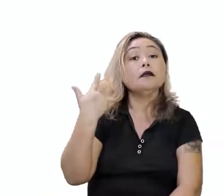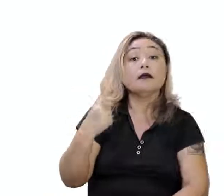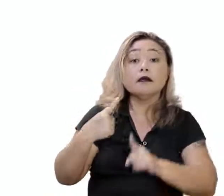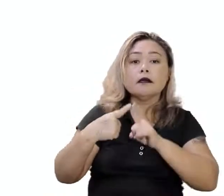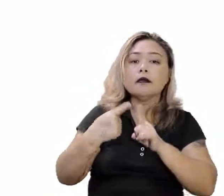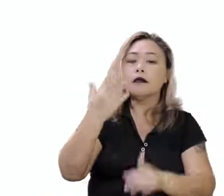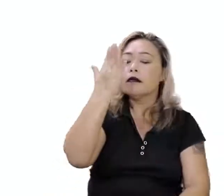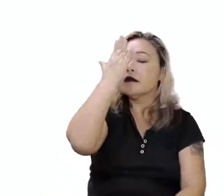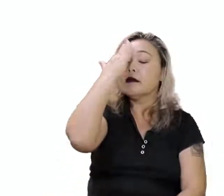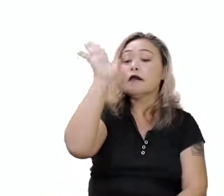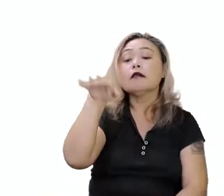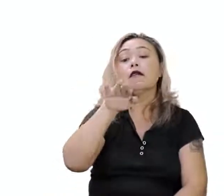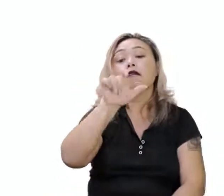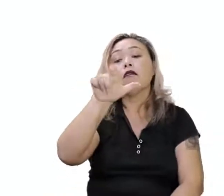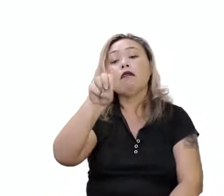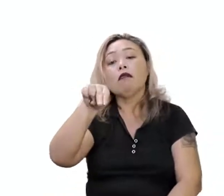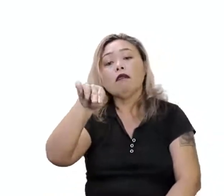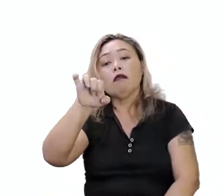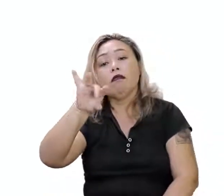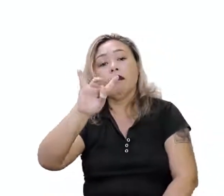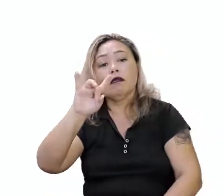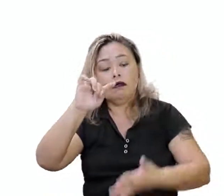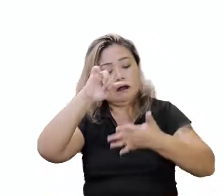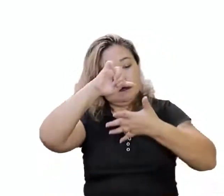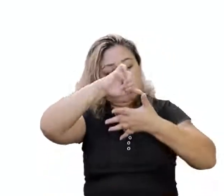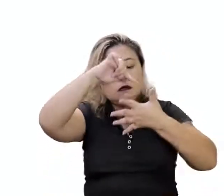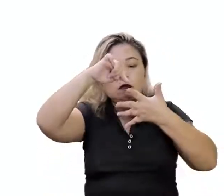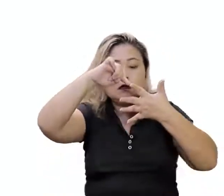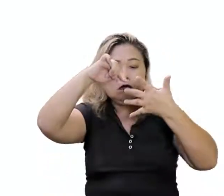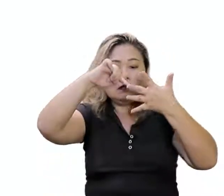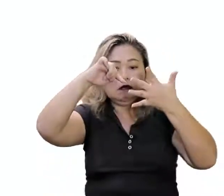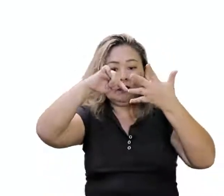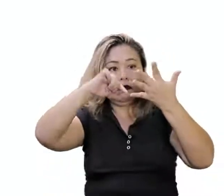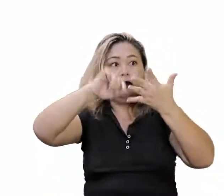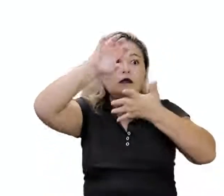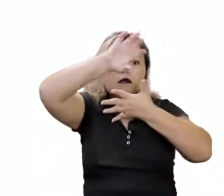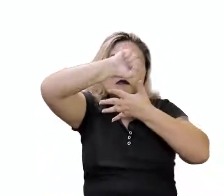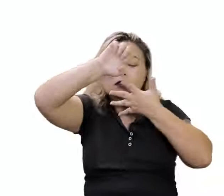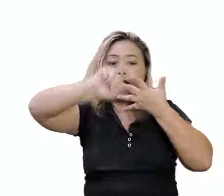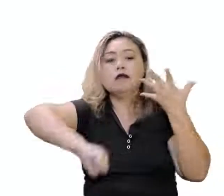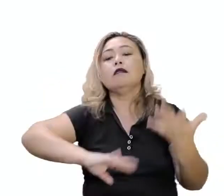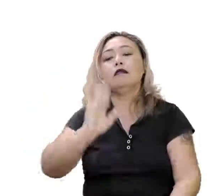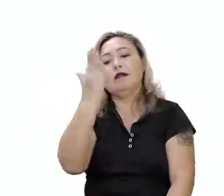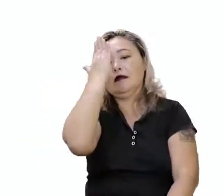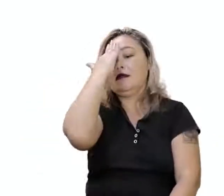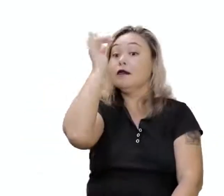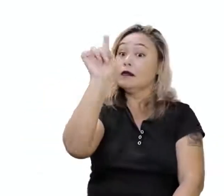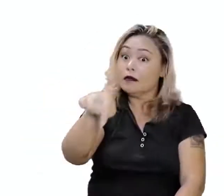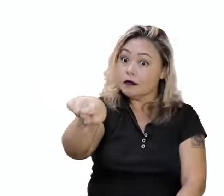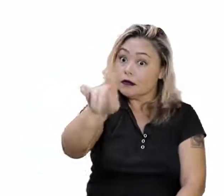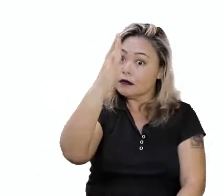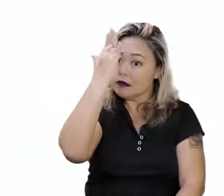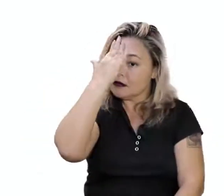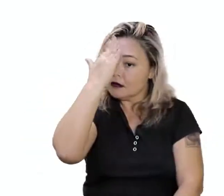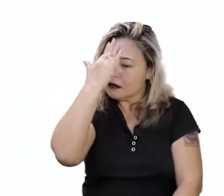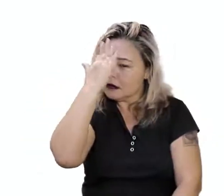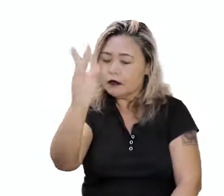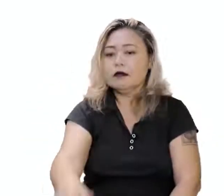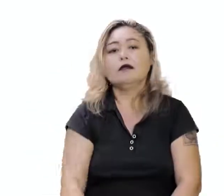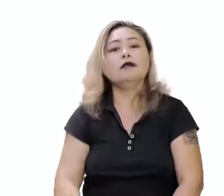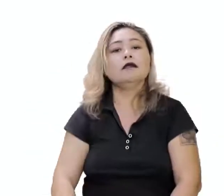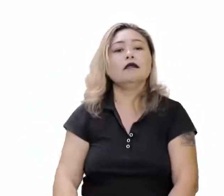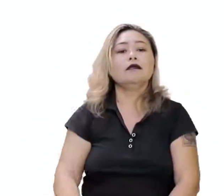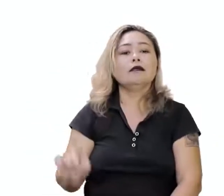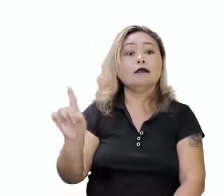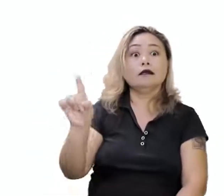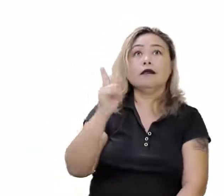Mas você sabe quais são os elementos de uma cadeia alimentar? Eu acredito que você já saiba, né? Vamos lá?